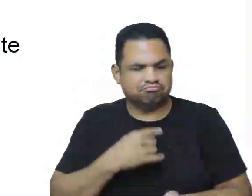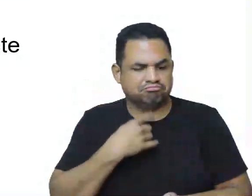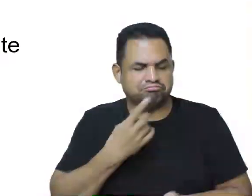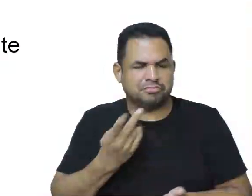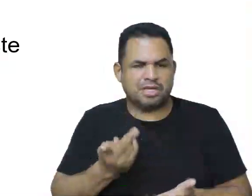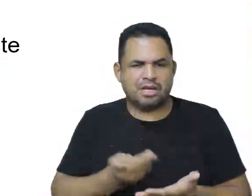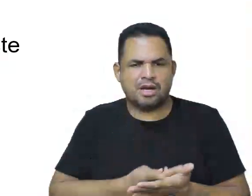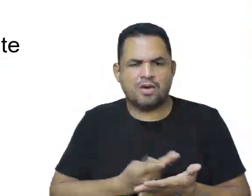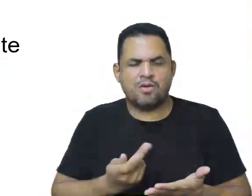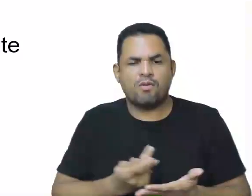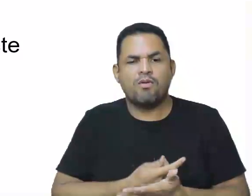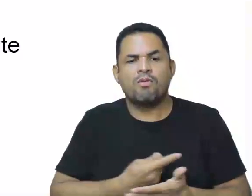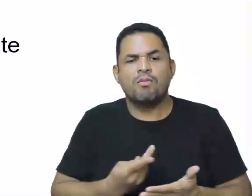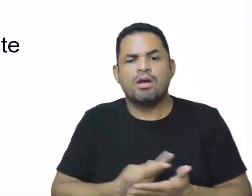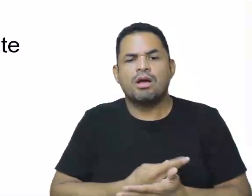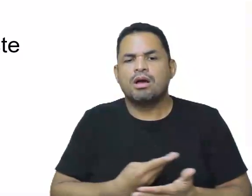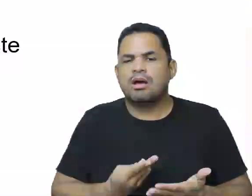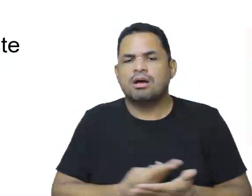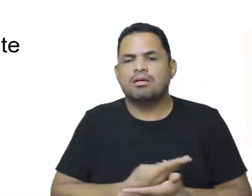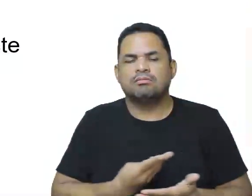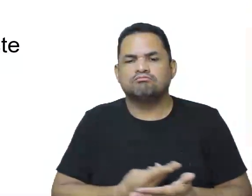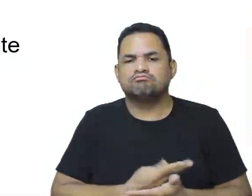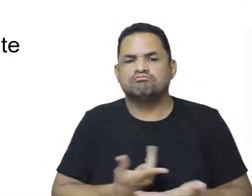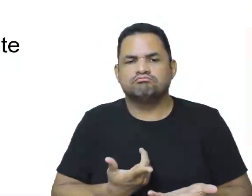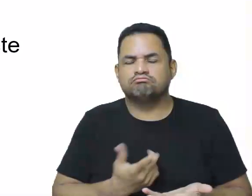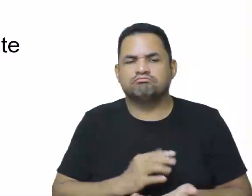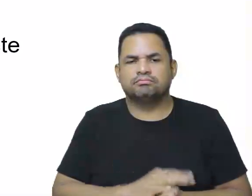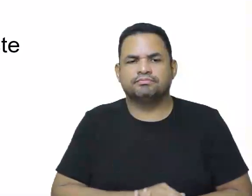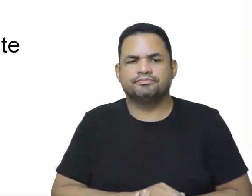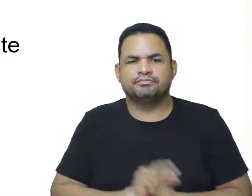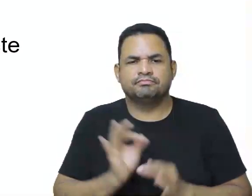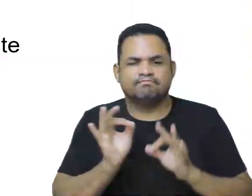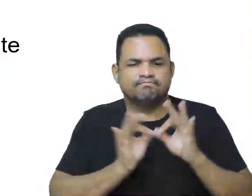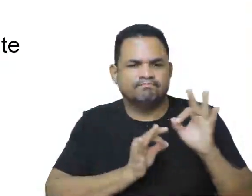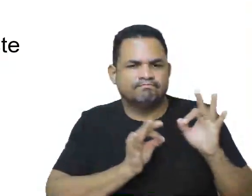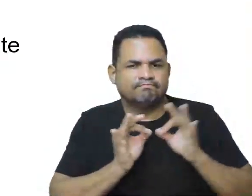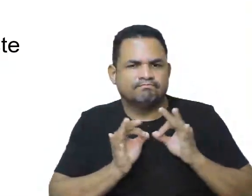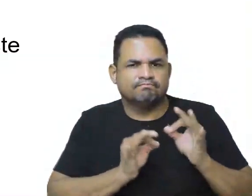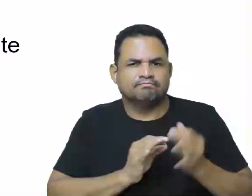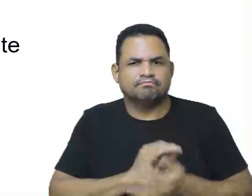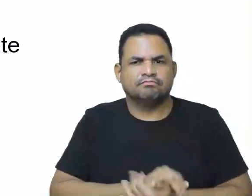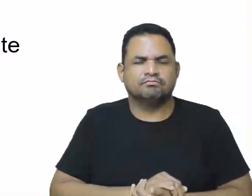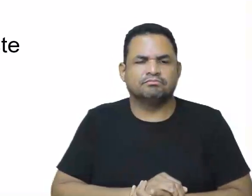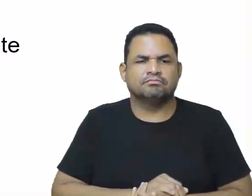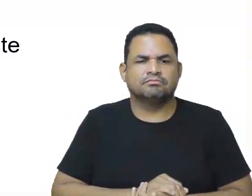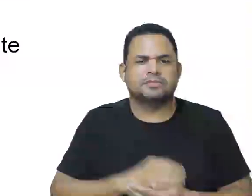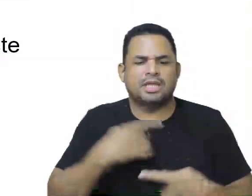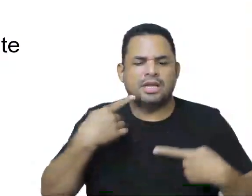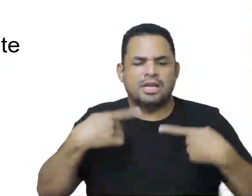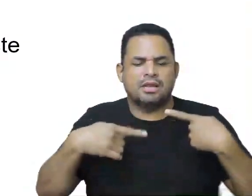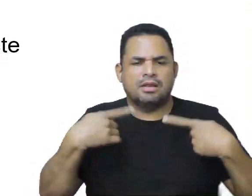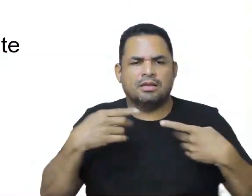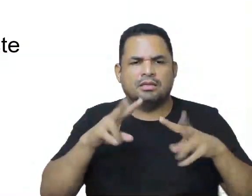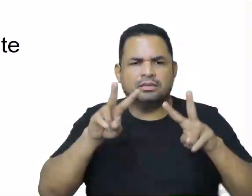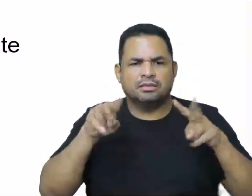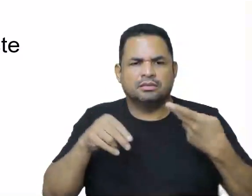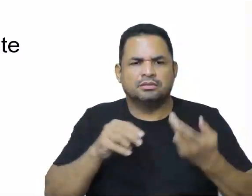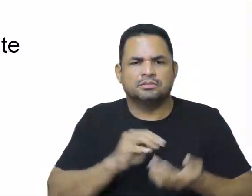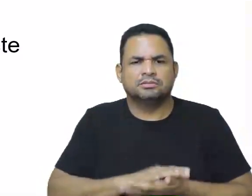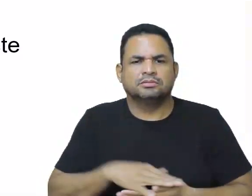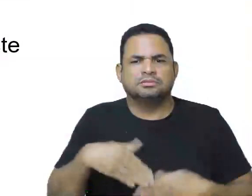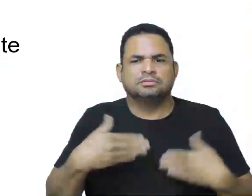Então, Conferência de Estocolmo, ela detalhou, trabalhou, debateu a temática